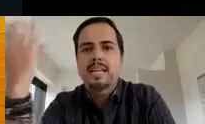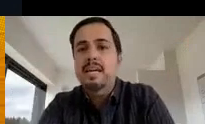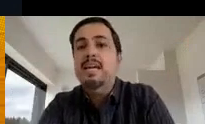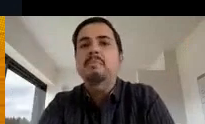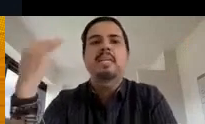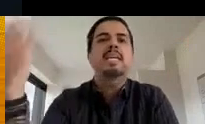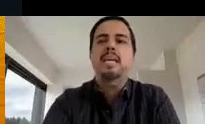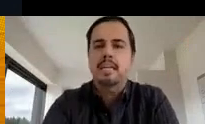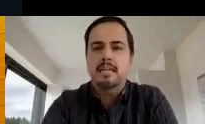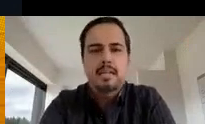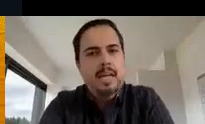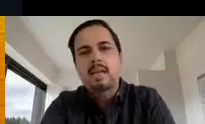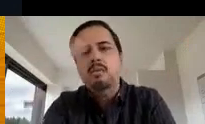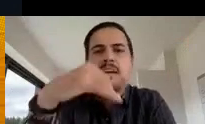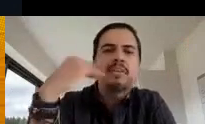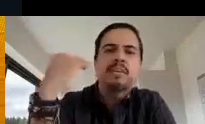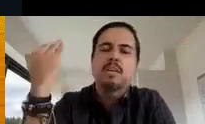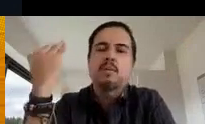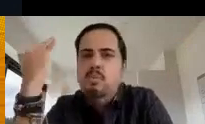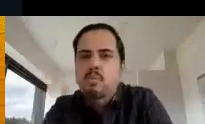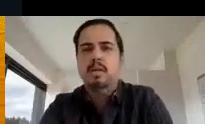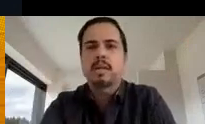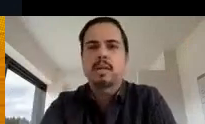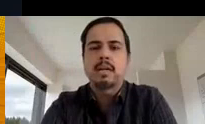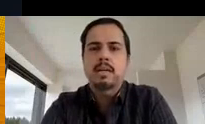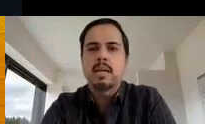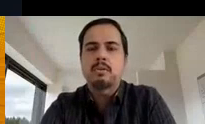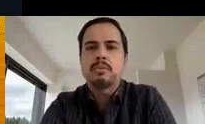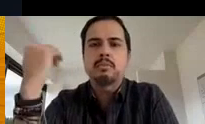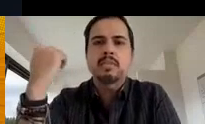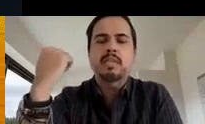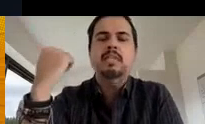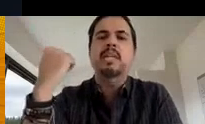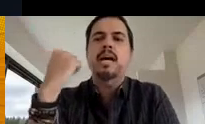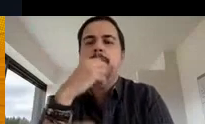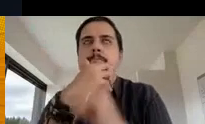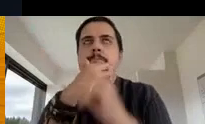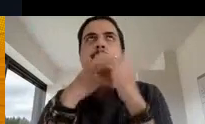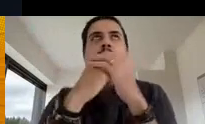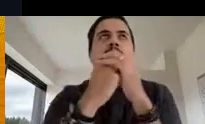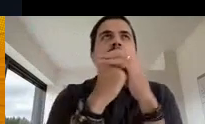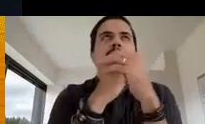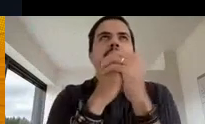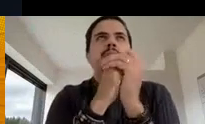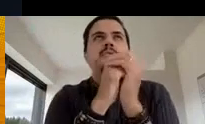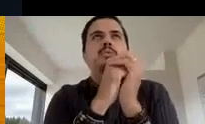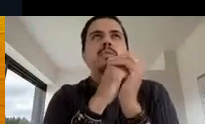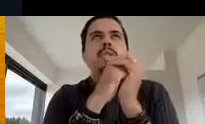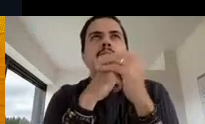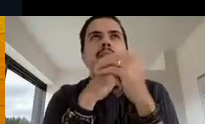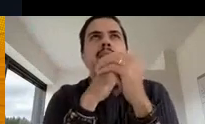pessoa fazer, por mais que ela queira, ame e queira. Ela não vai fazer aquilo nunca, né? Eu tive uma